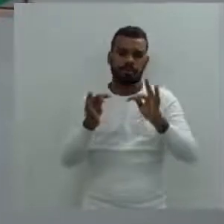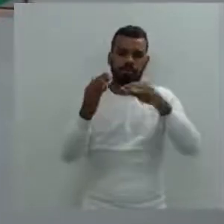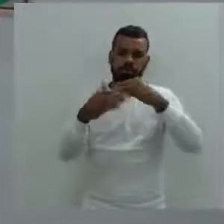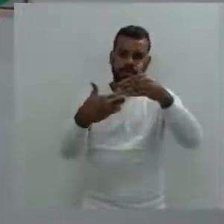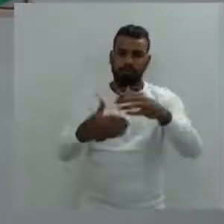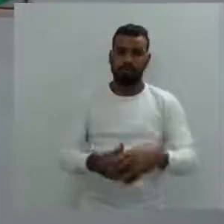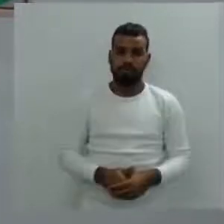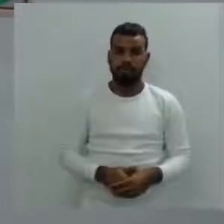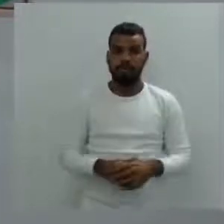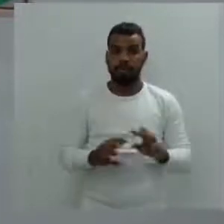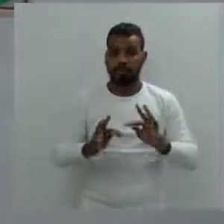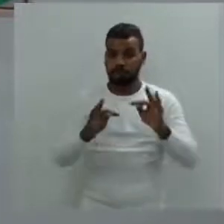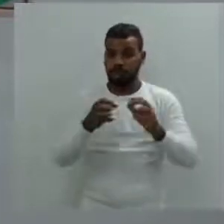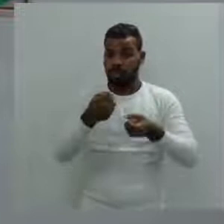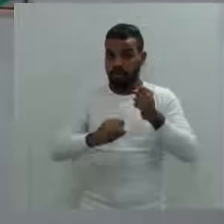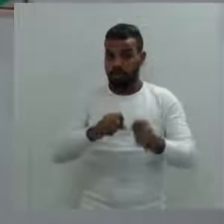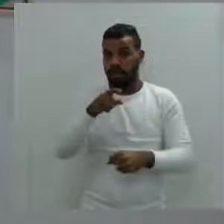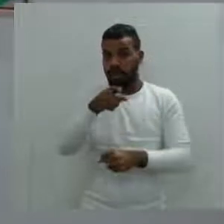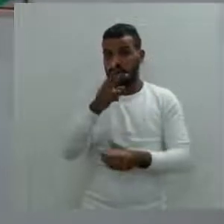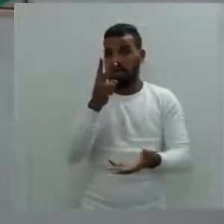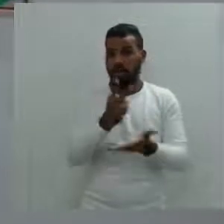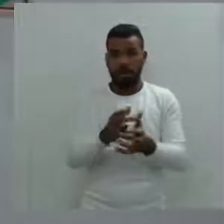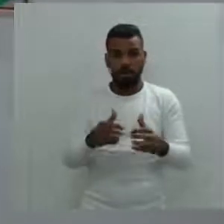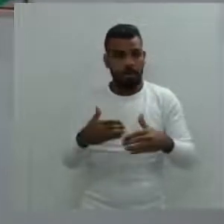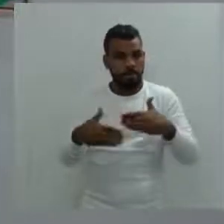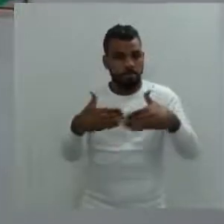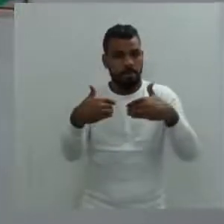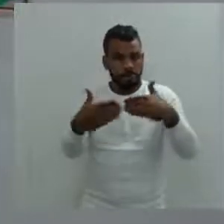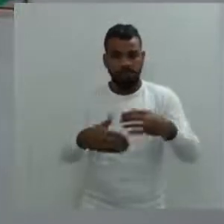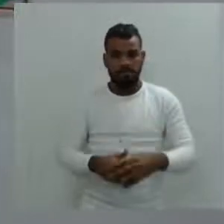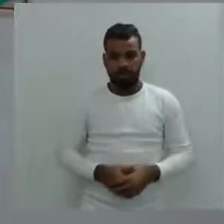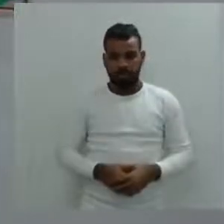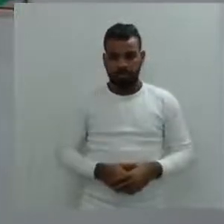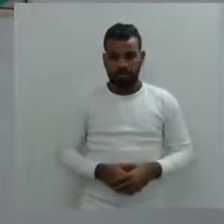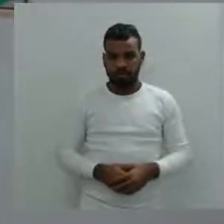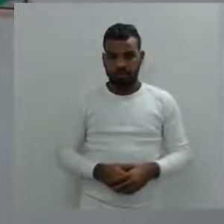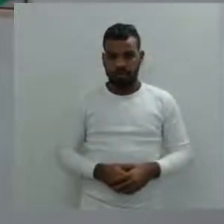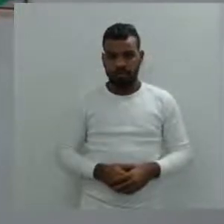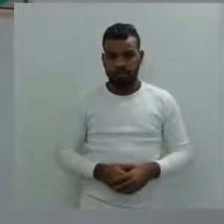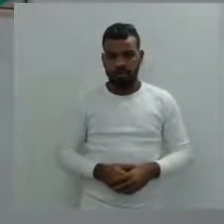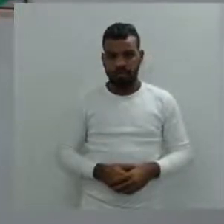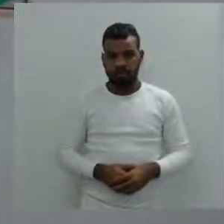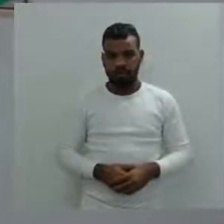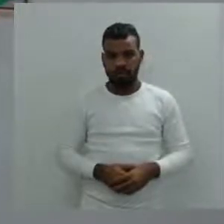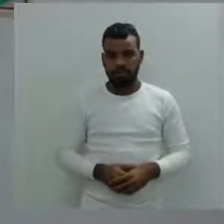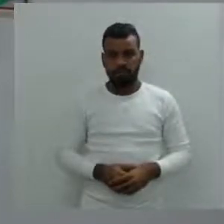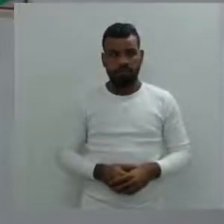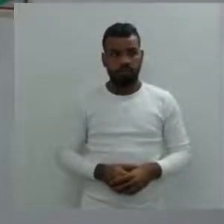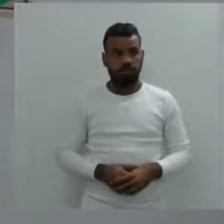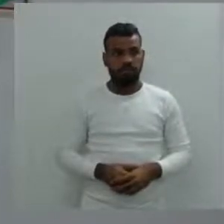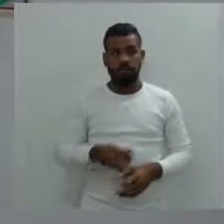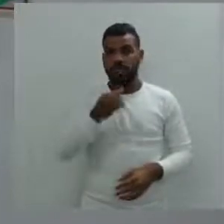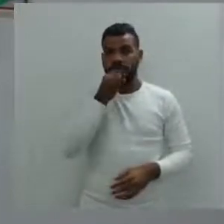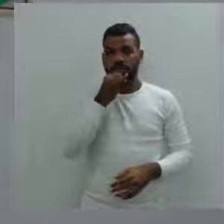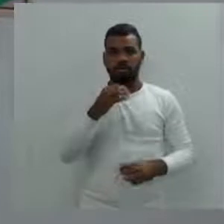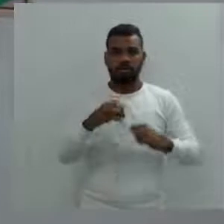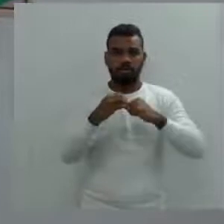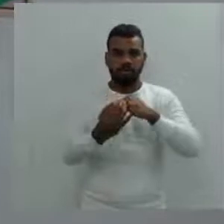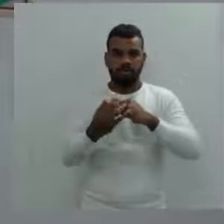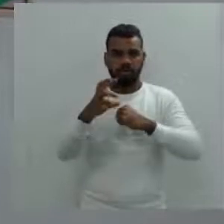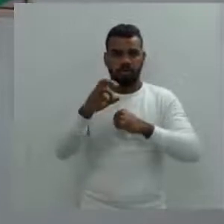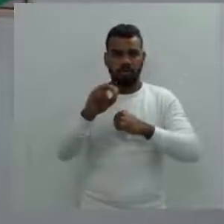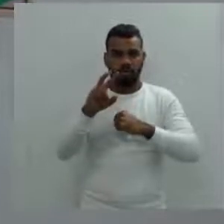a tecnologia da indústria, ela avança cada vez mais. Temos, por exemplo, a pandemia do